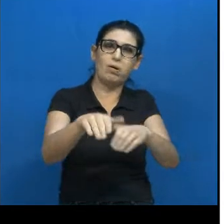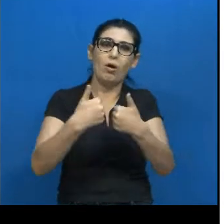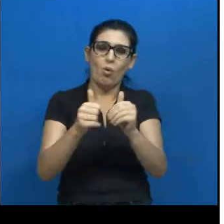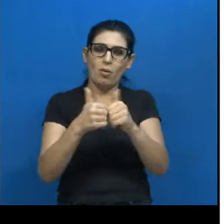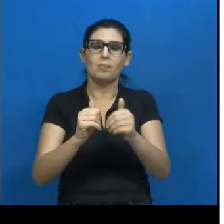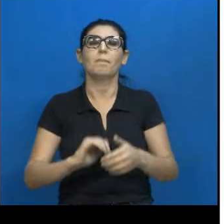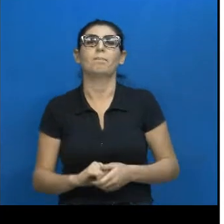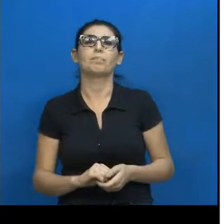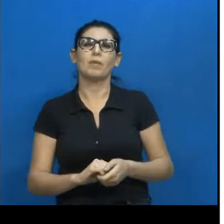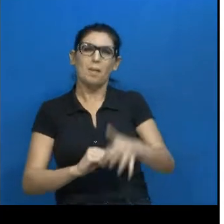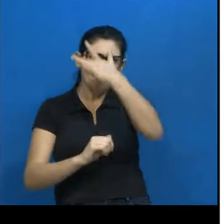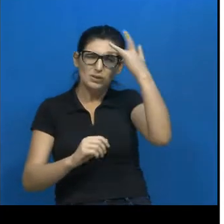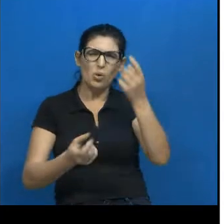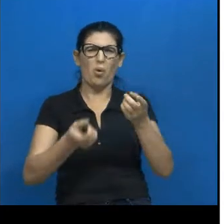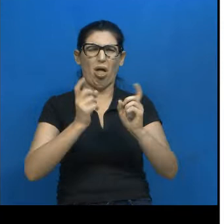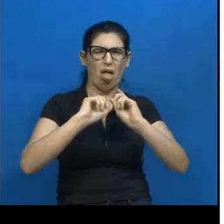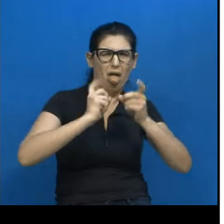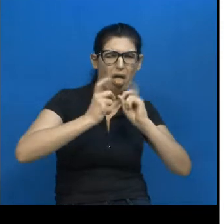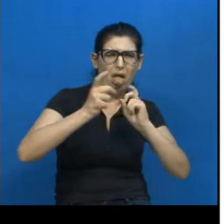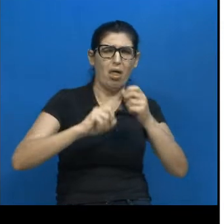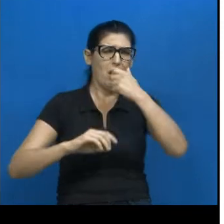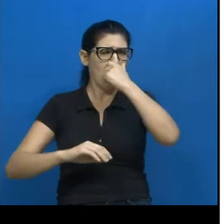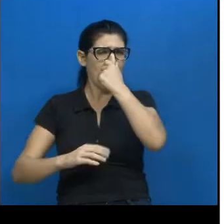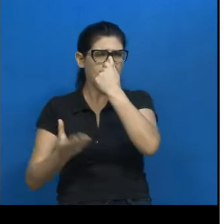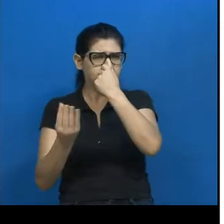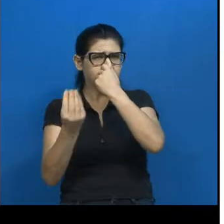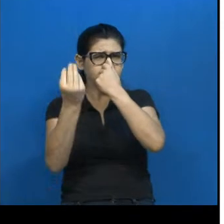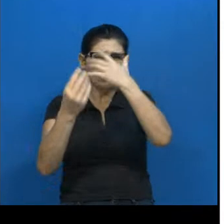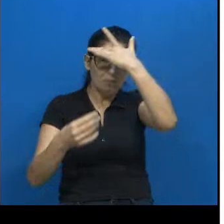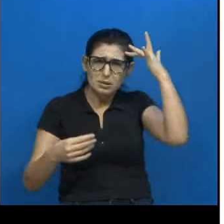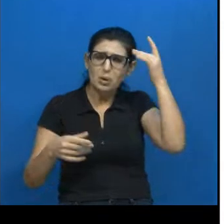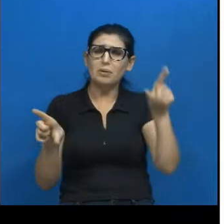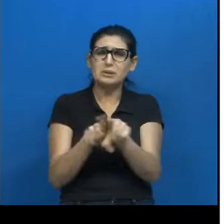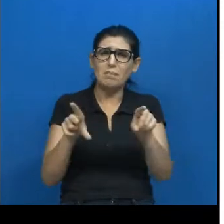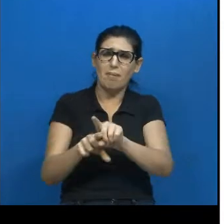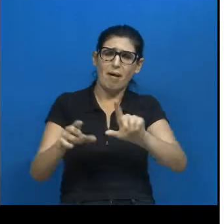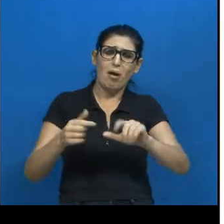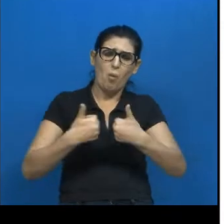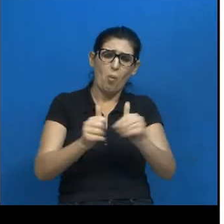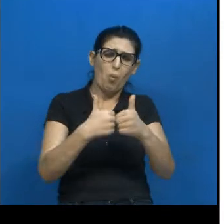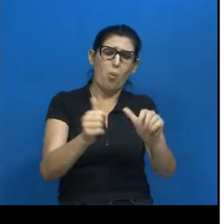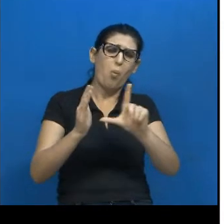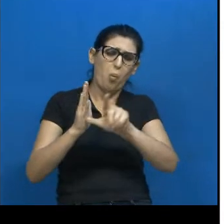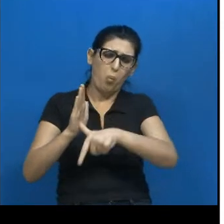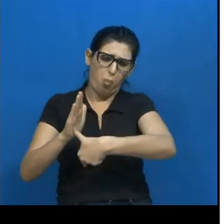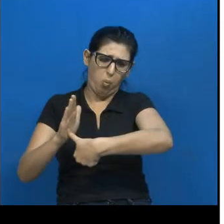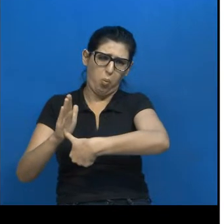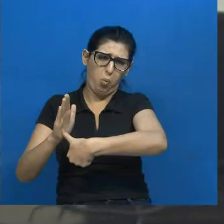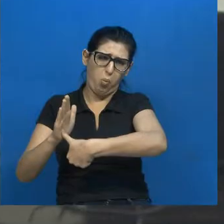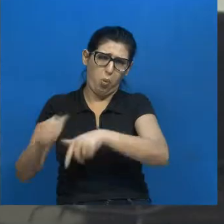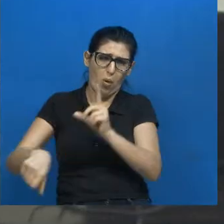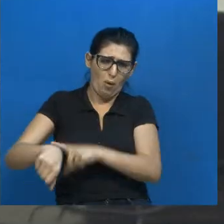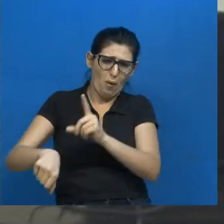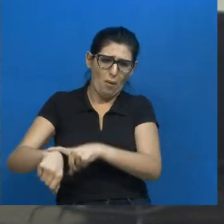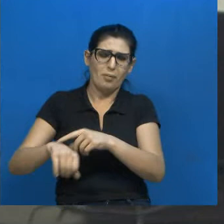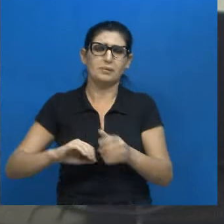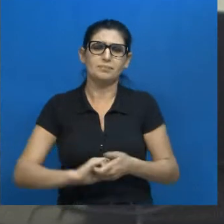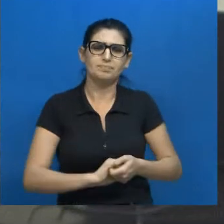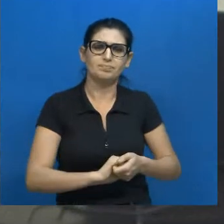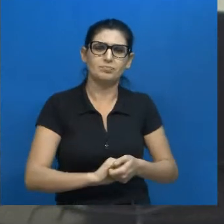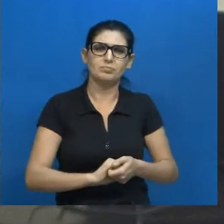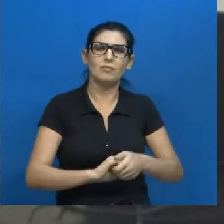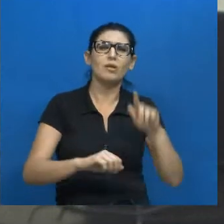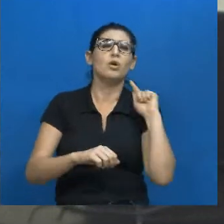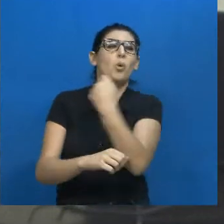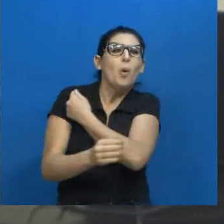reclamando sobre lotação itinerária atrás de ônibus. O que nós fizemos? Fomos lá, capturamos informações